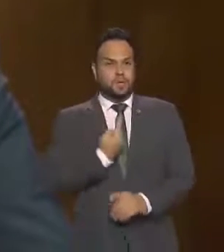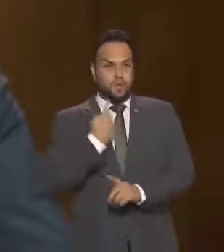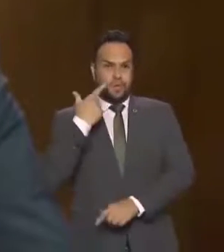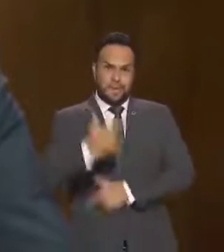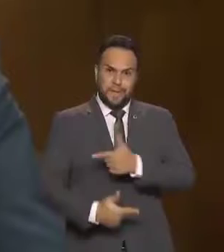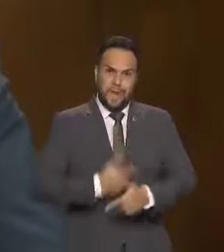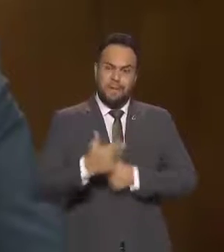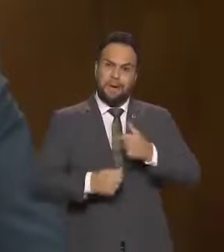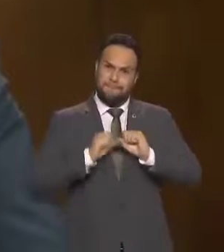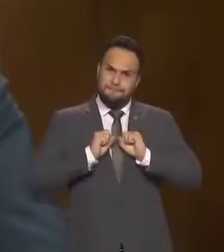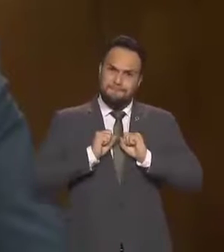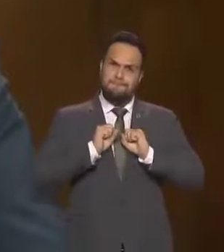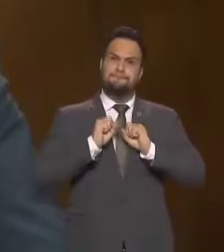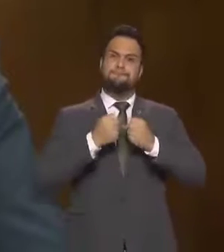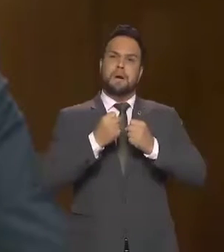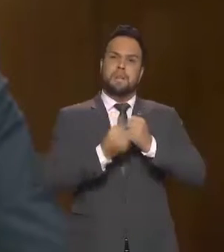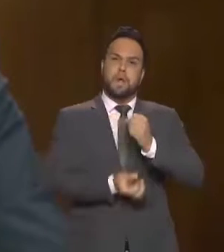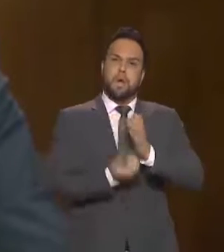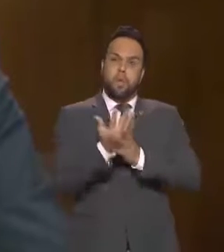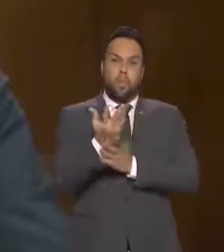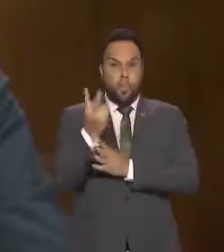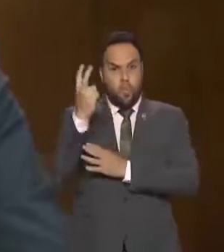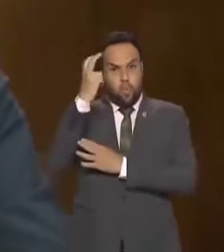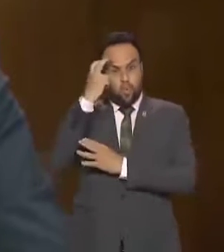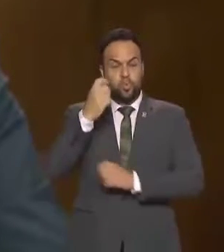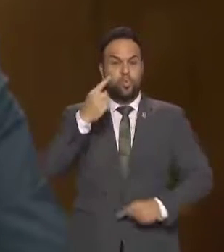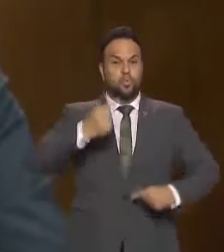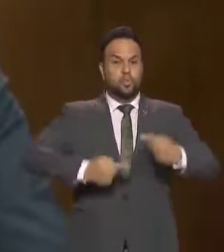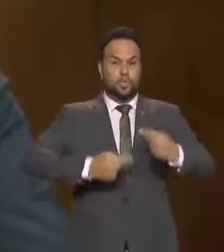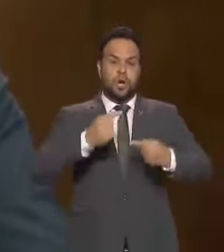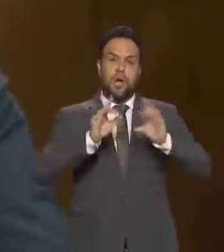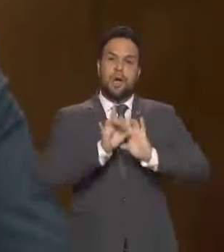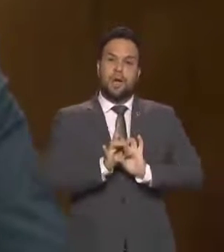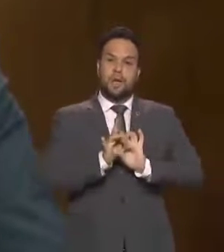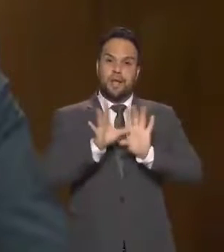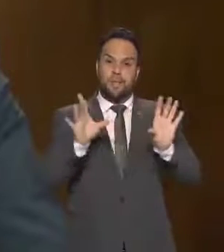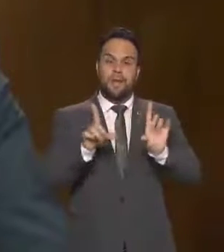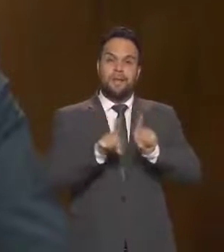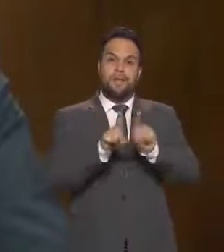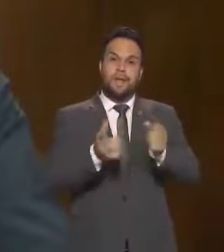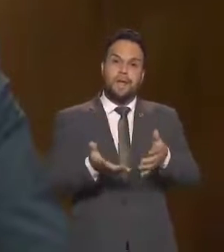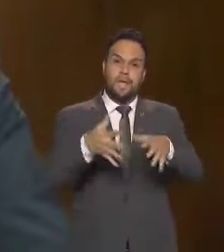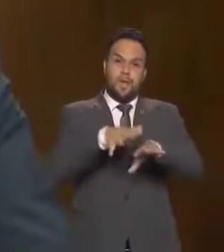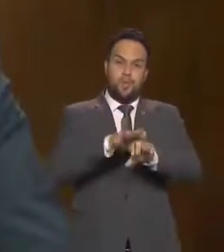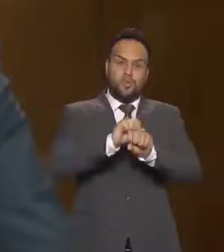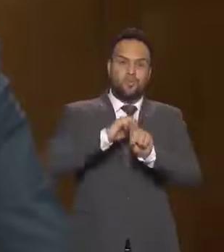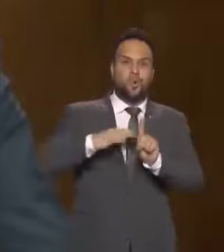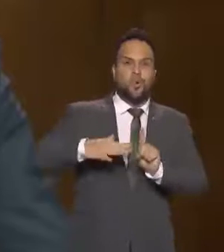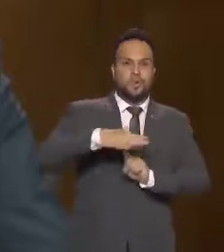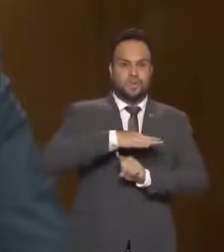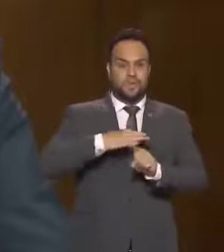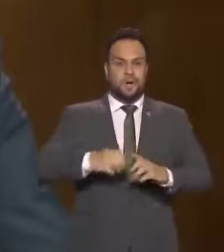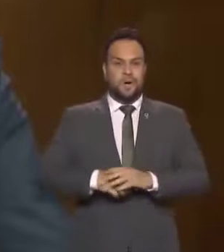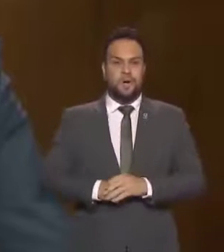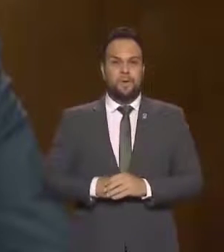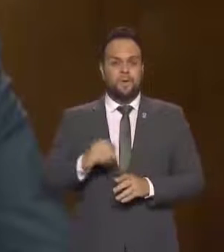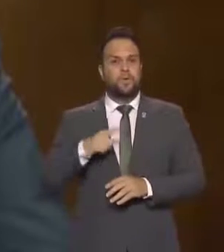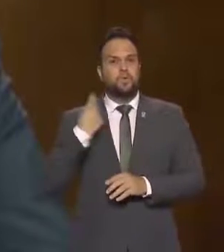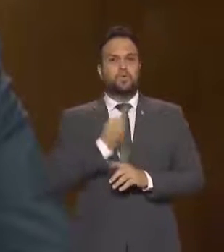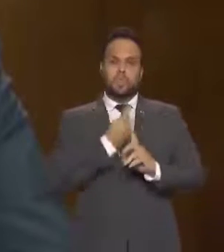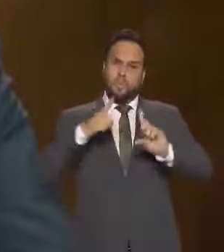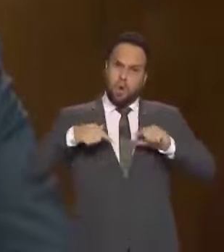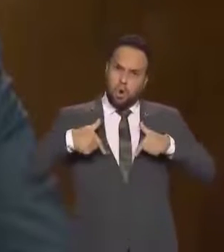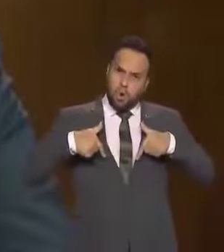temos trabalhado com determinação para forjar uma cultura de diálogo liberdade e inclusão social